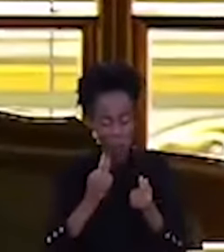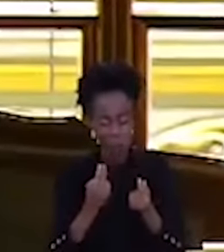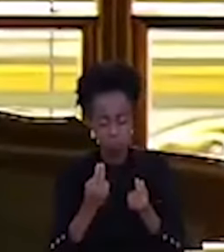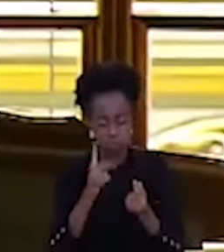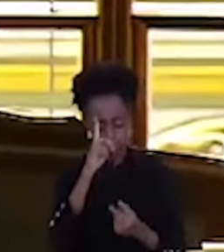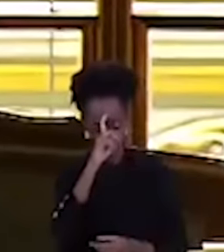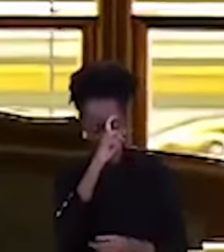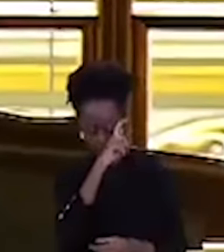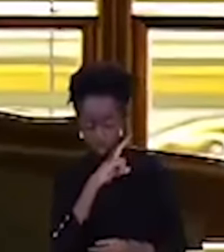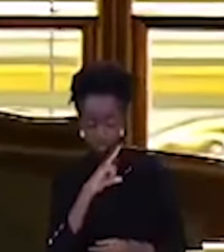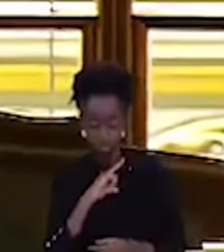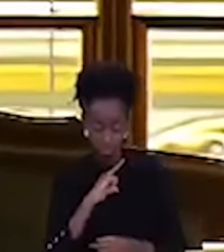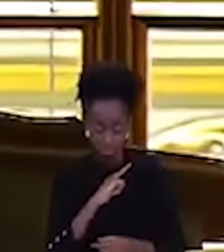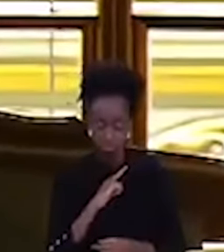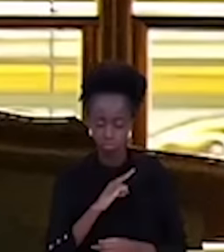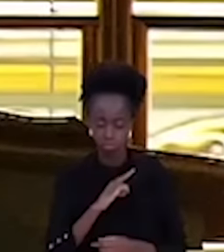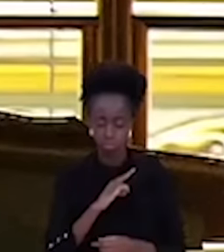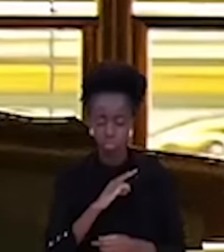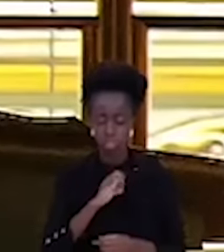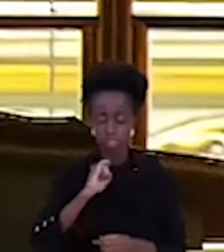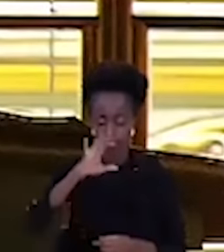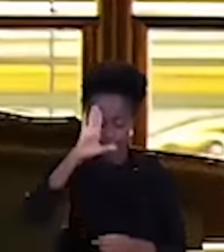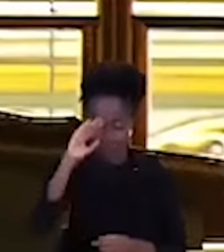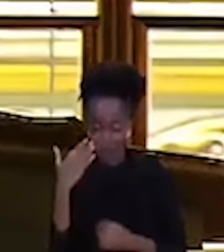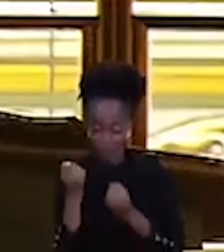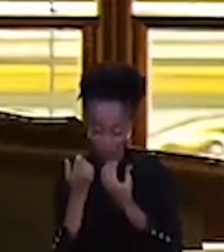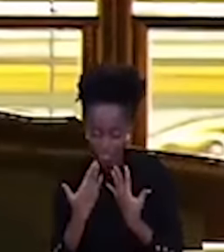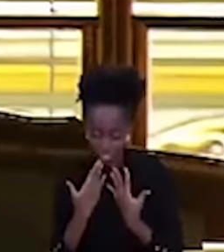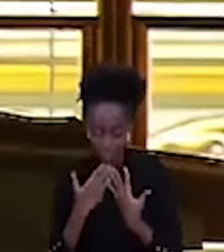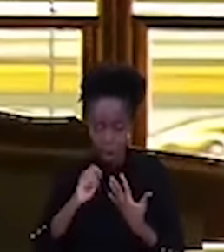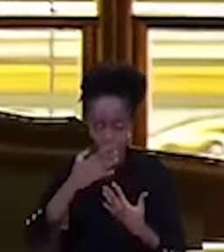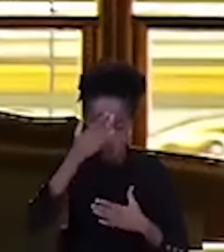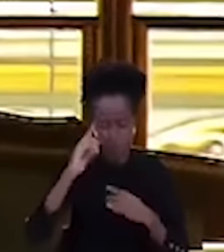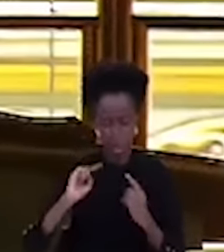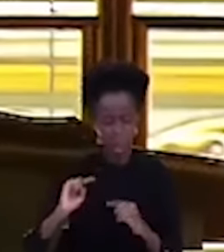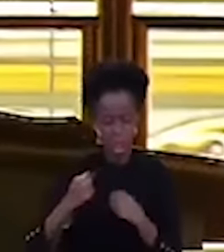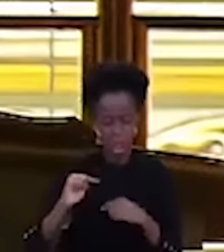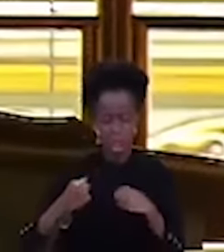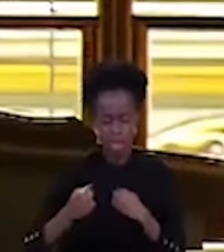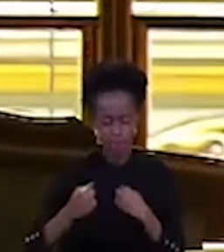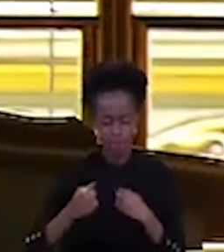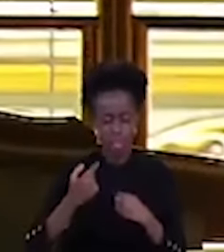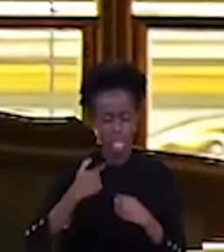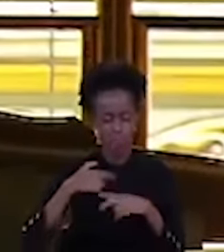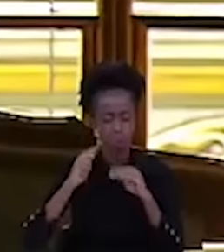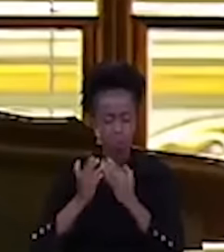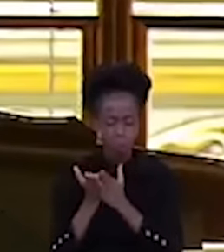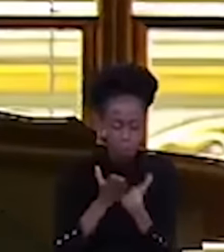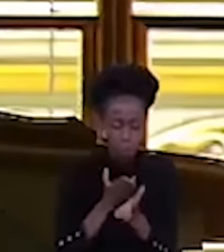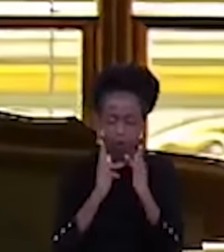na dificuldade, sendo honrado ou perseguido, nunca te deixarei.